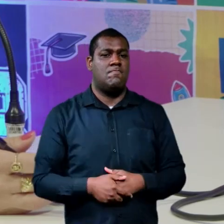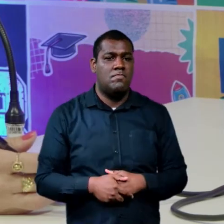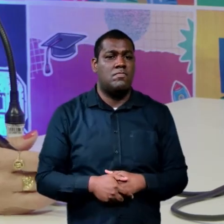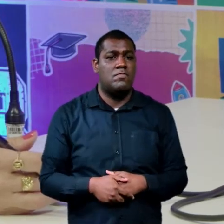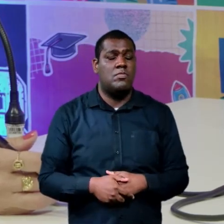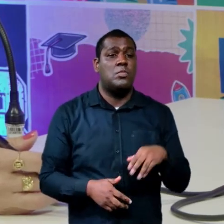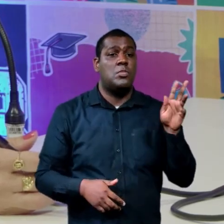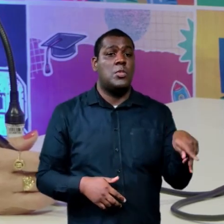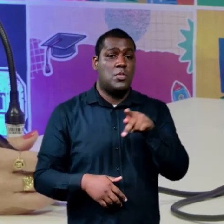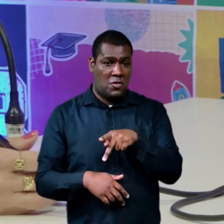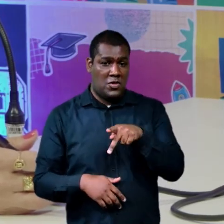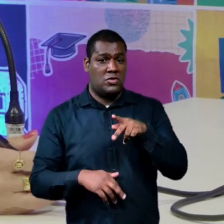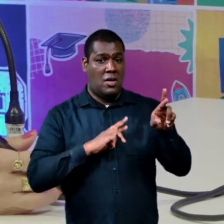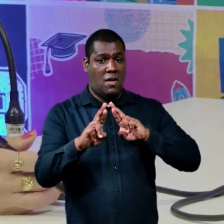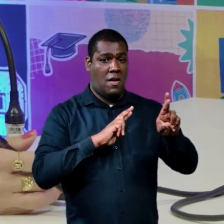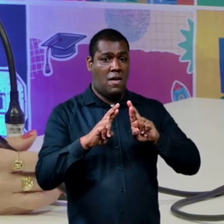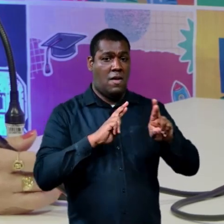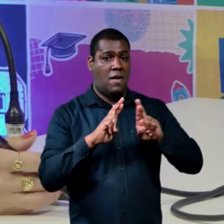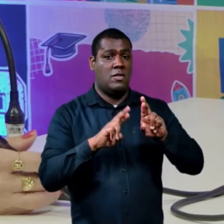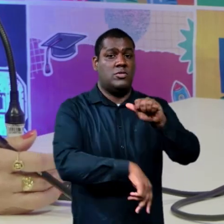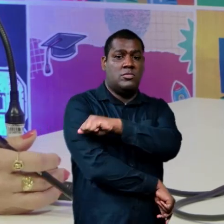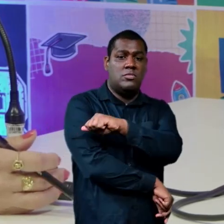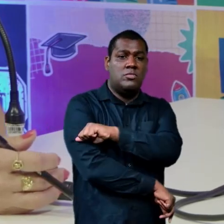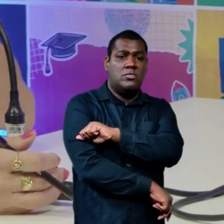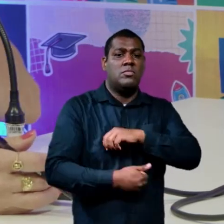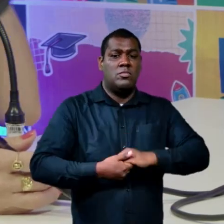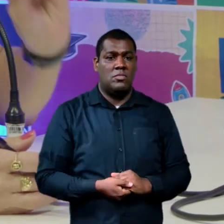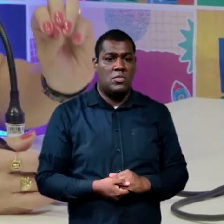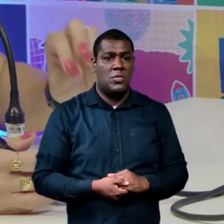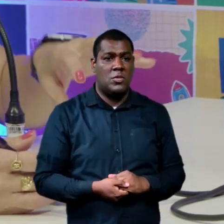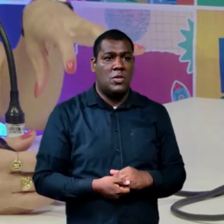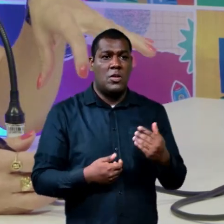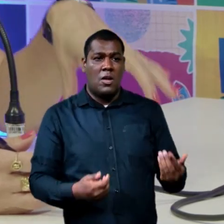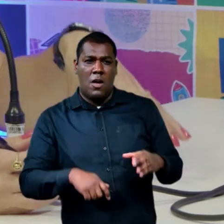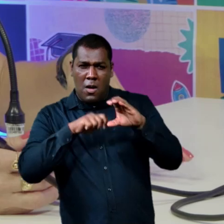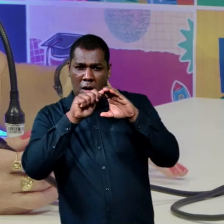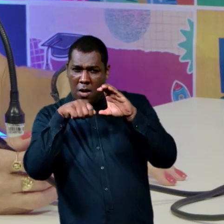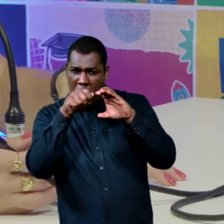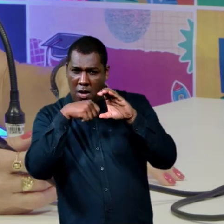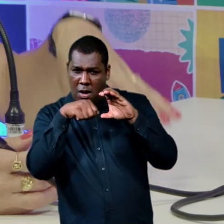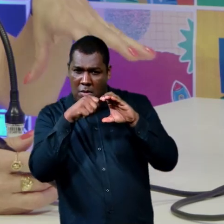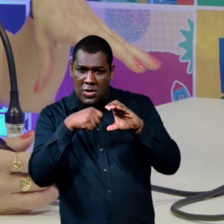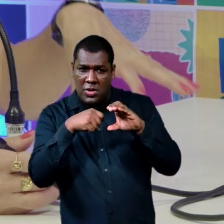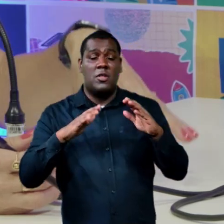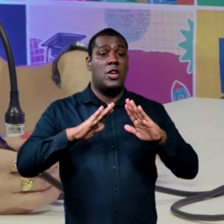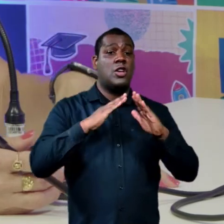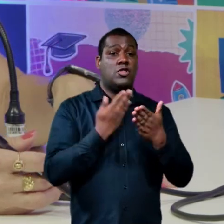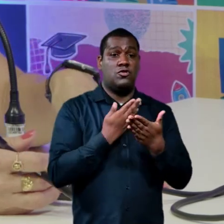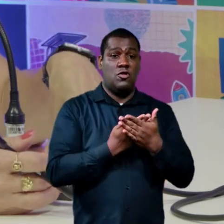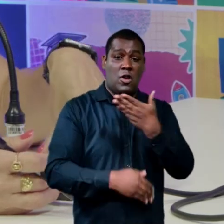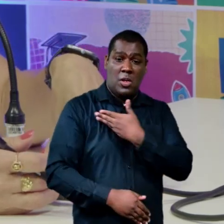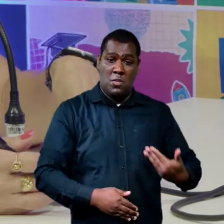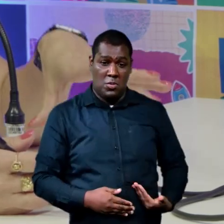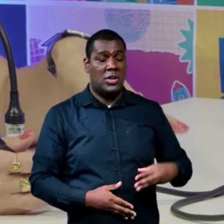de professor e estudante, tá? Um professor foi filmado dentro da repartição pública, então ali dentro do